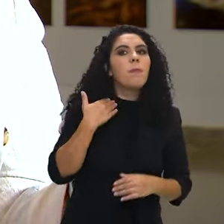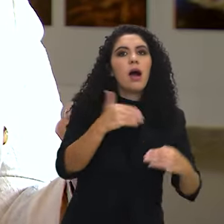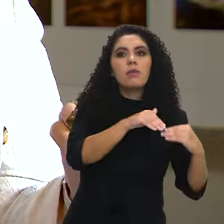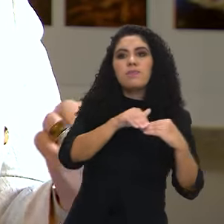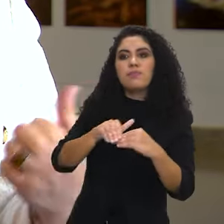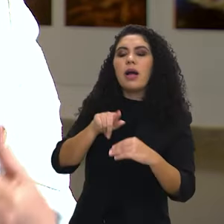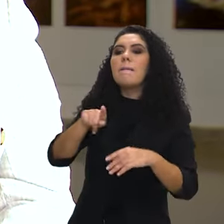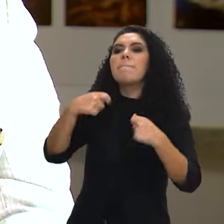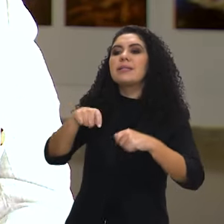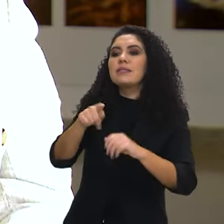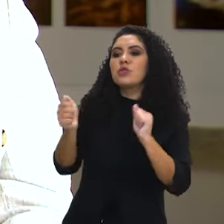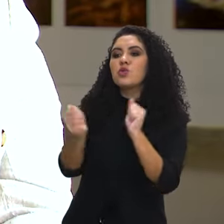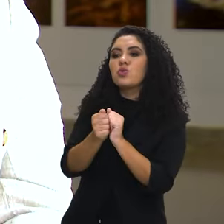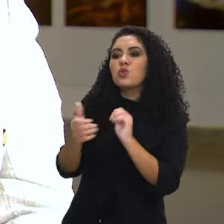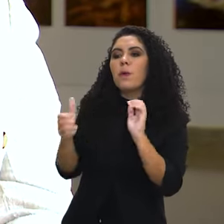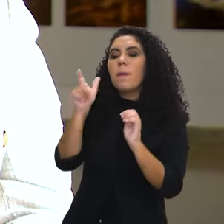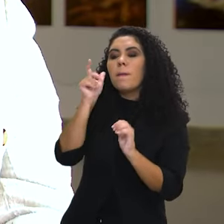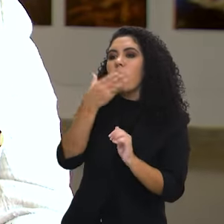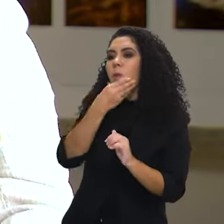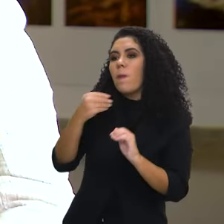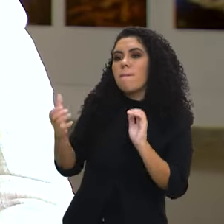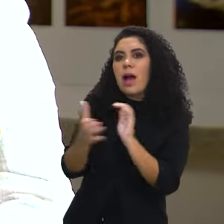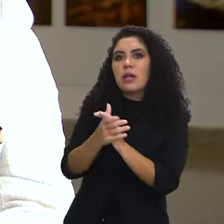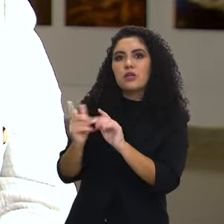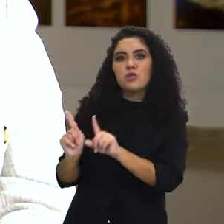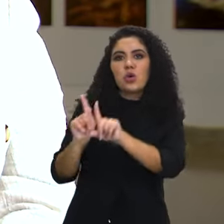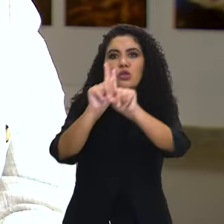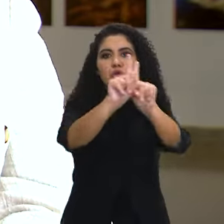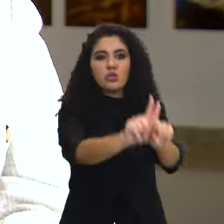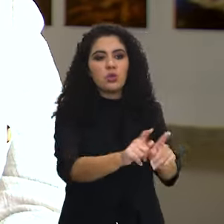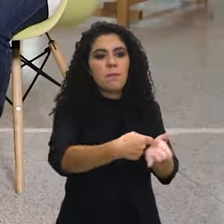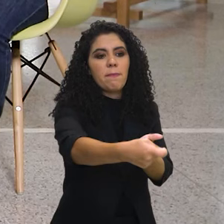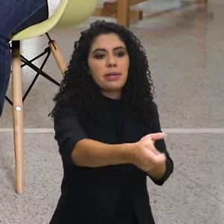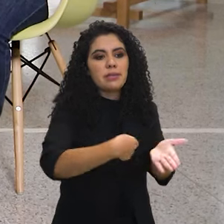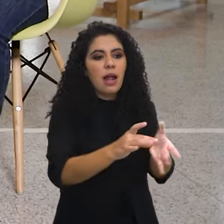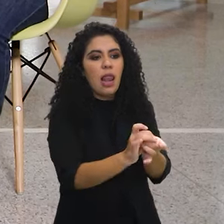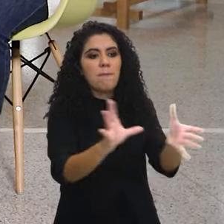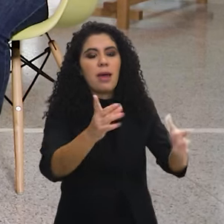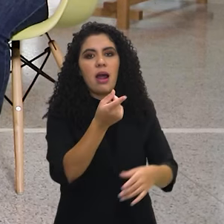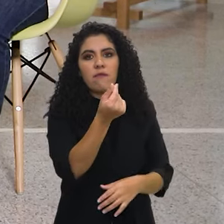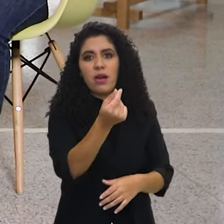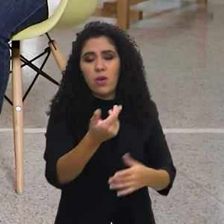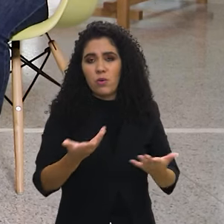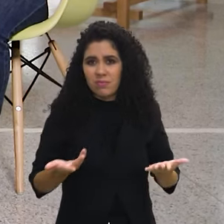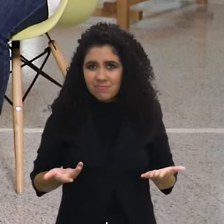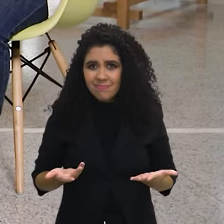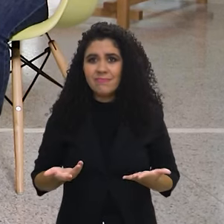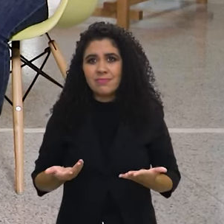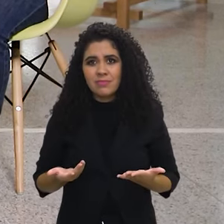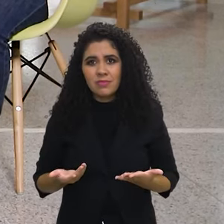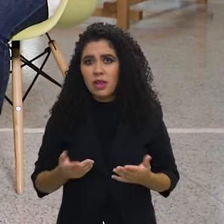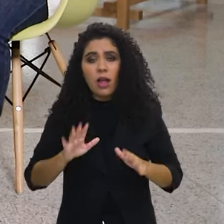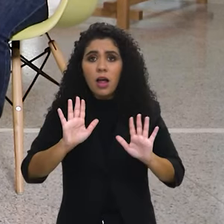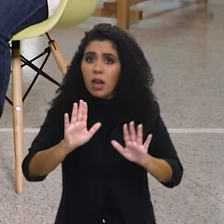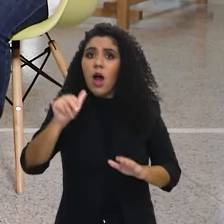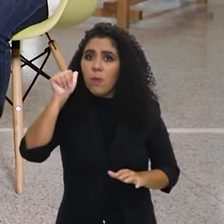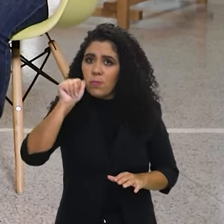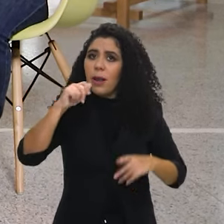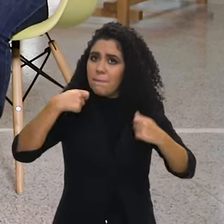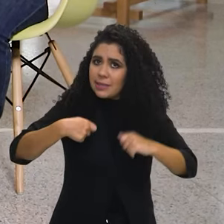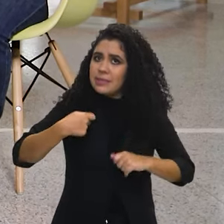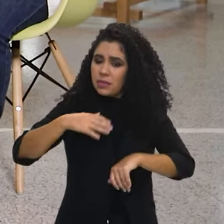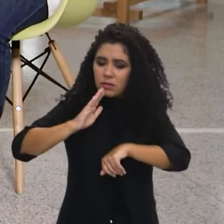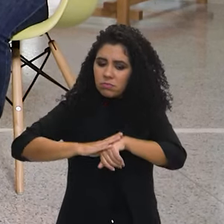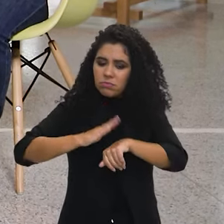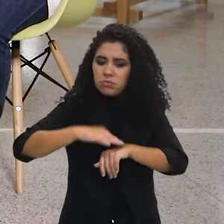marido portanto você tem uma primeira grande dificuldade da mulher ser aquela que decide seu próprio